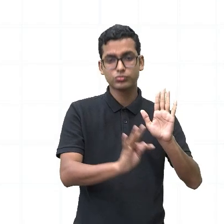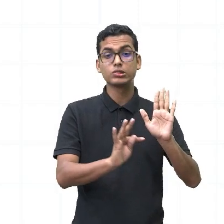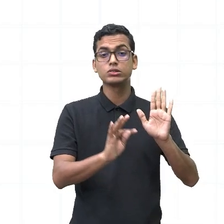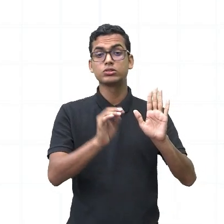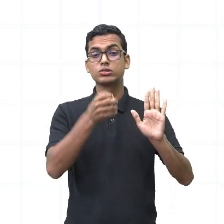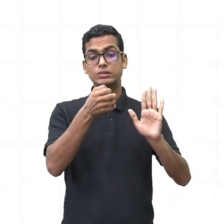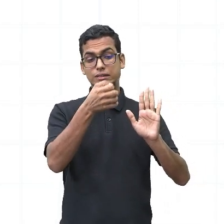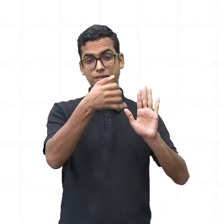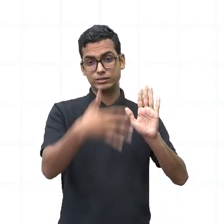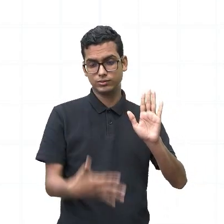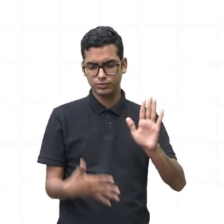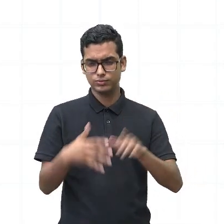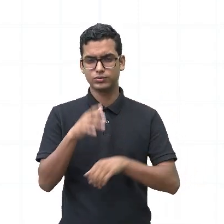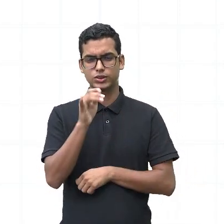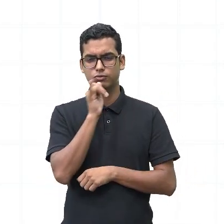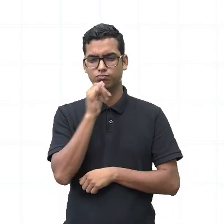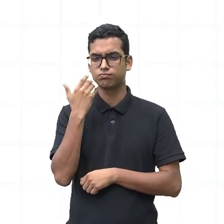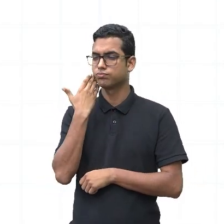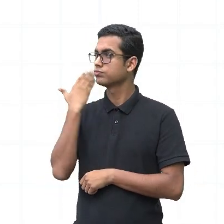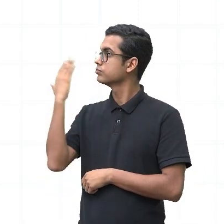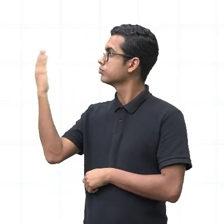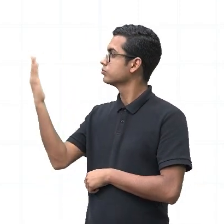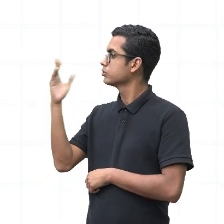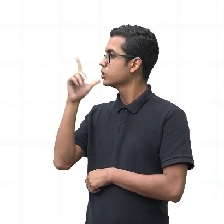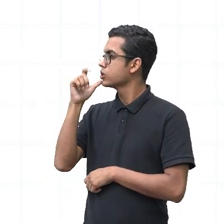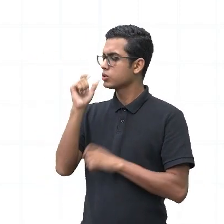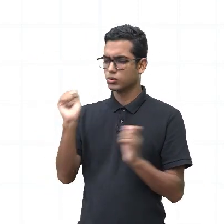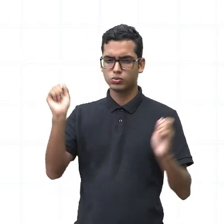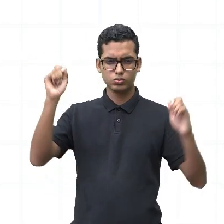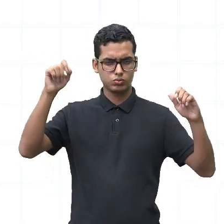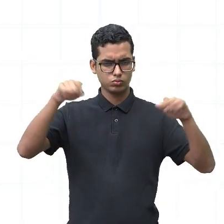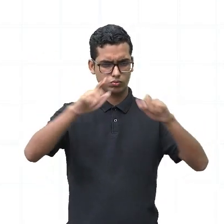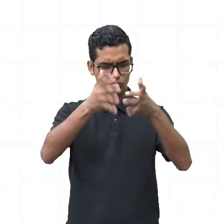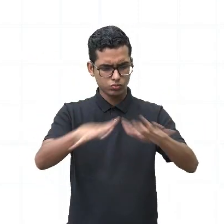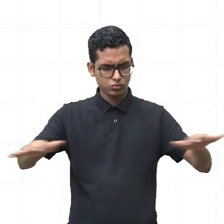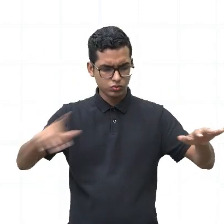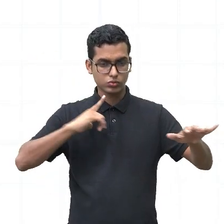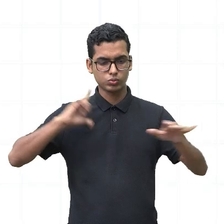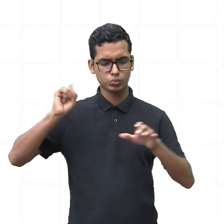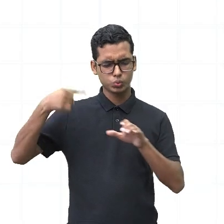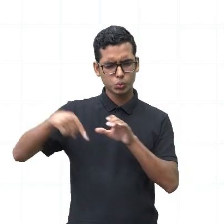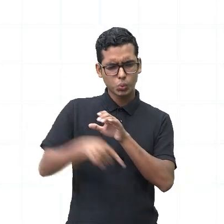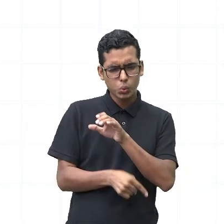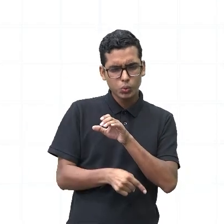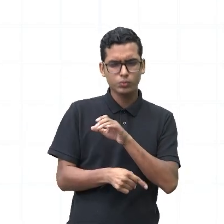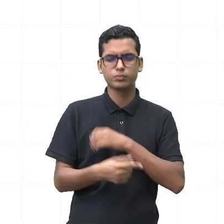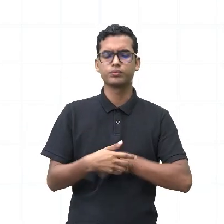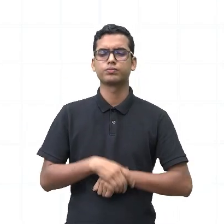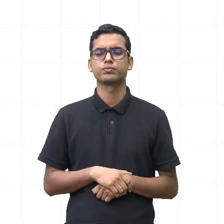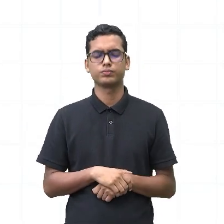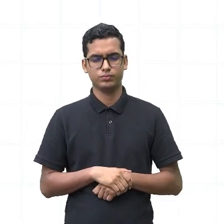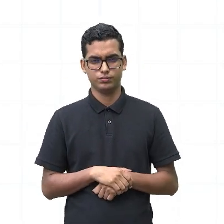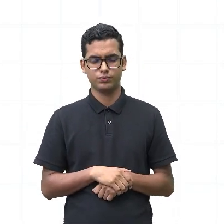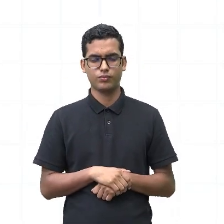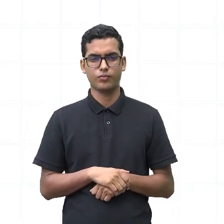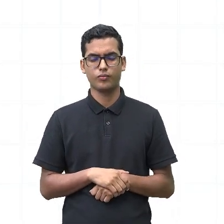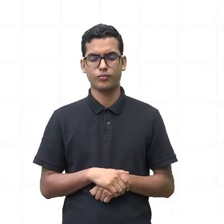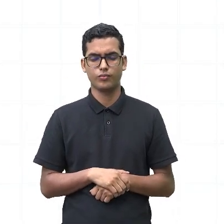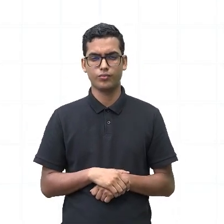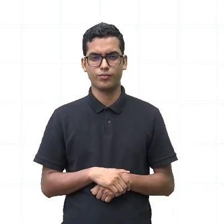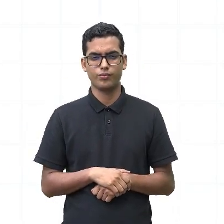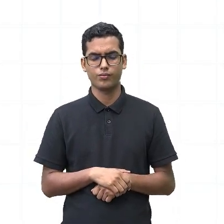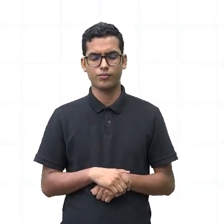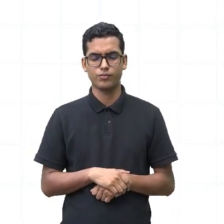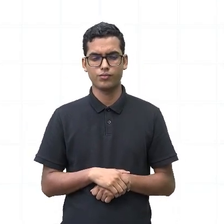o texto. Aí vocês estão vendo que é o fundo do mar, né, tal, certo? E o que mais que você utiliza? Você pode